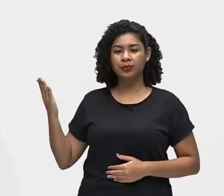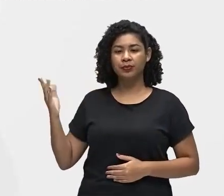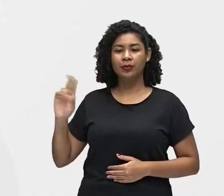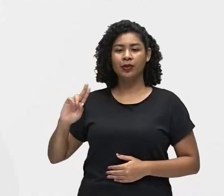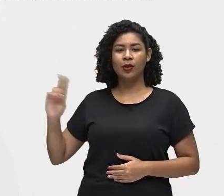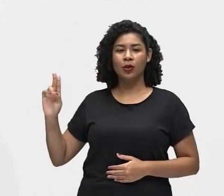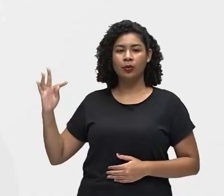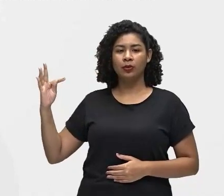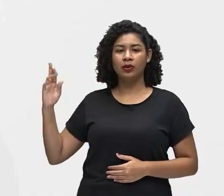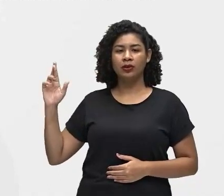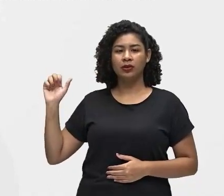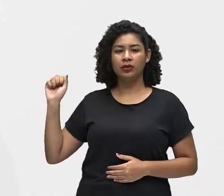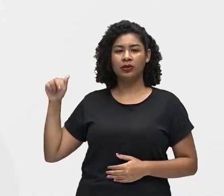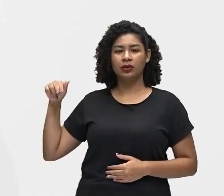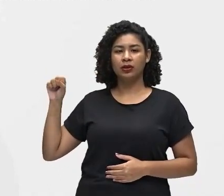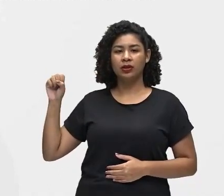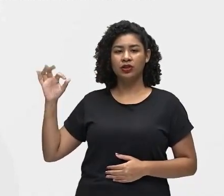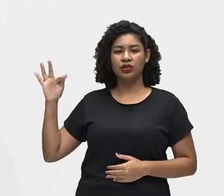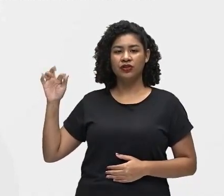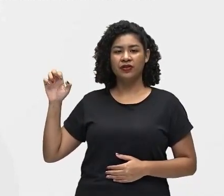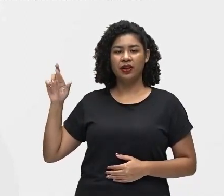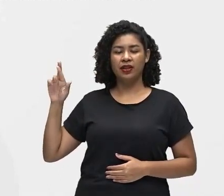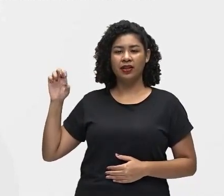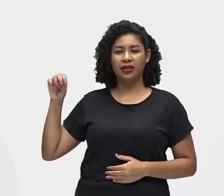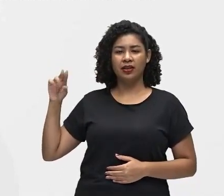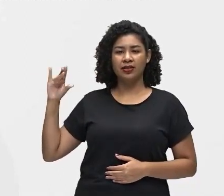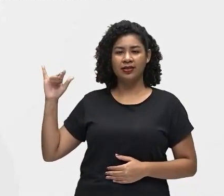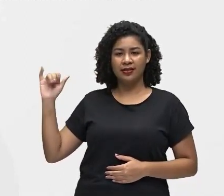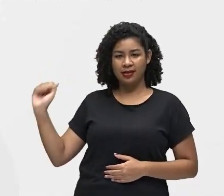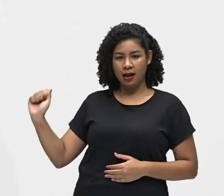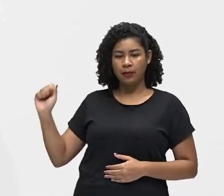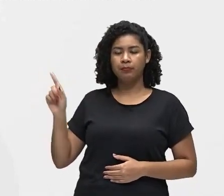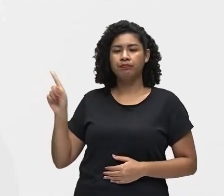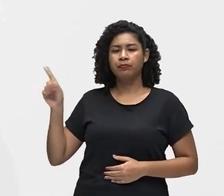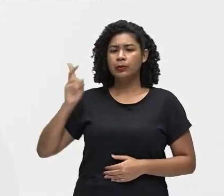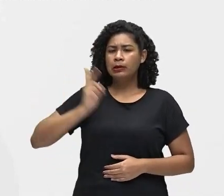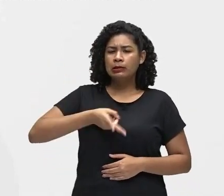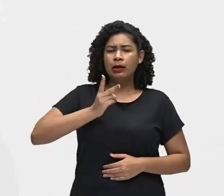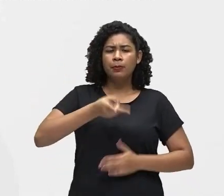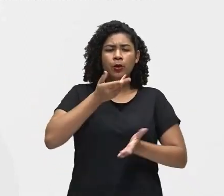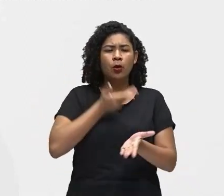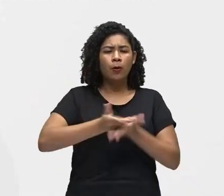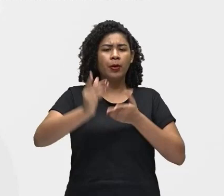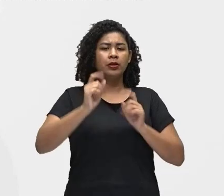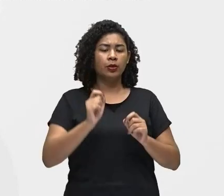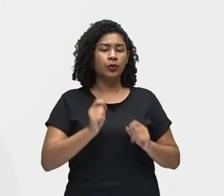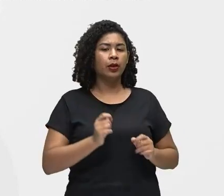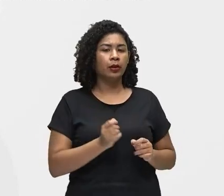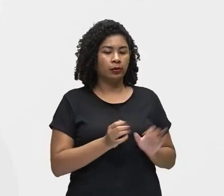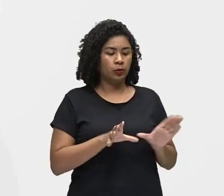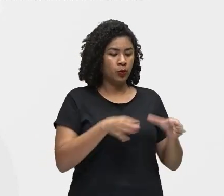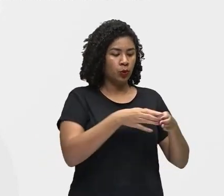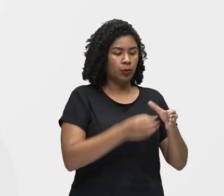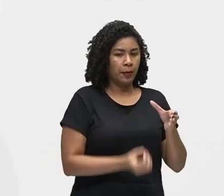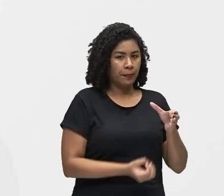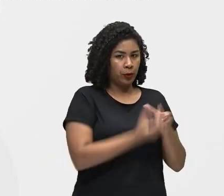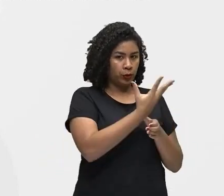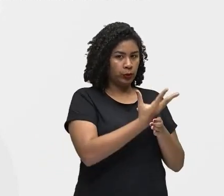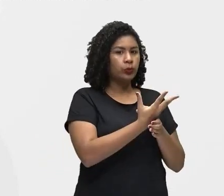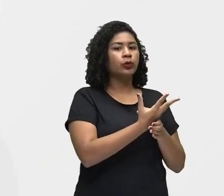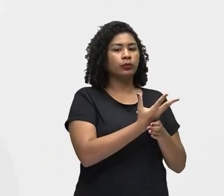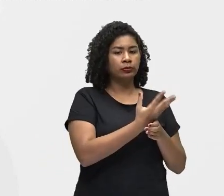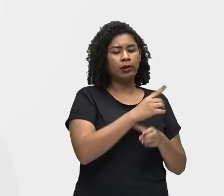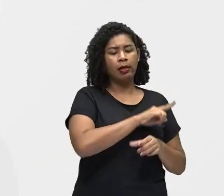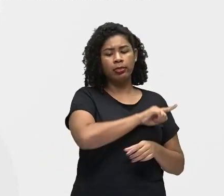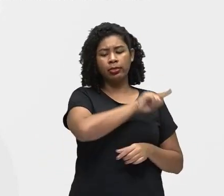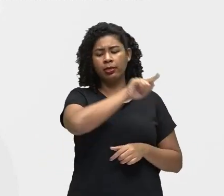transferência unidirecional. Essa transferência sempre se inicia por um produtor e finaliza em um decompositor.